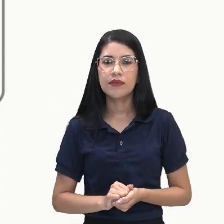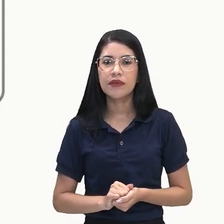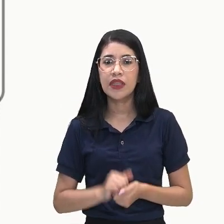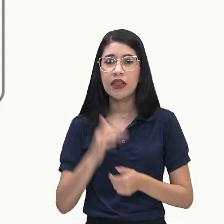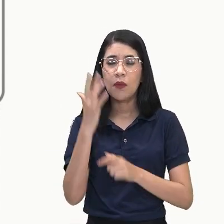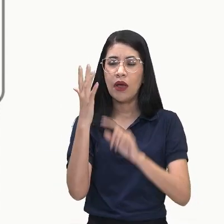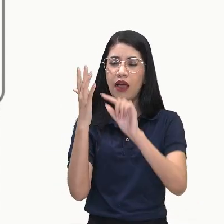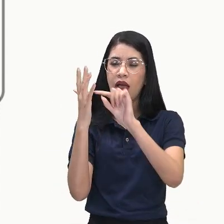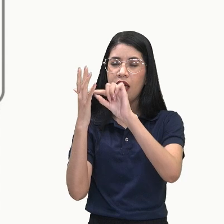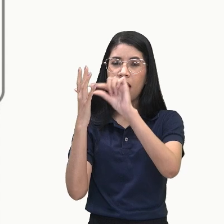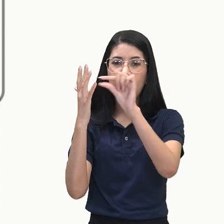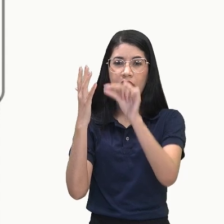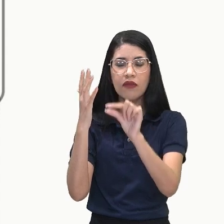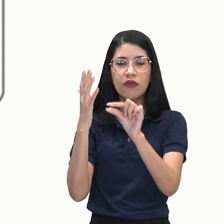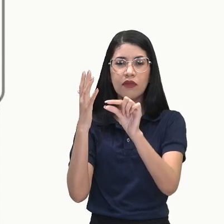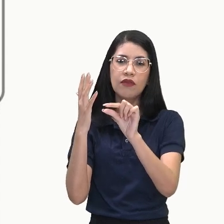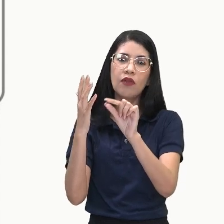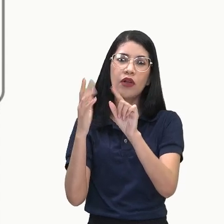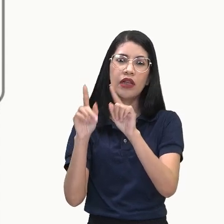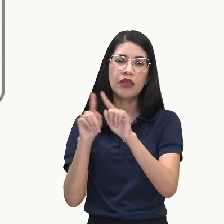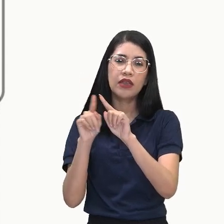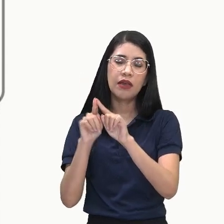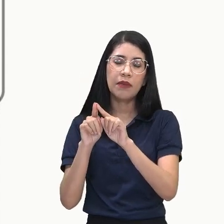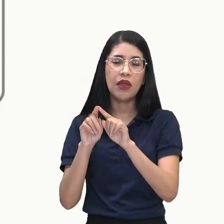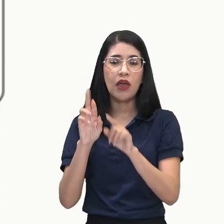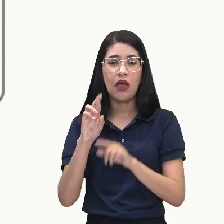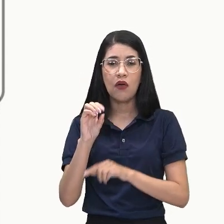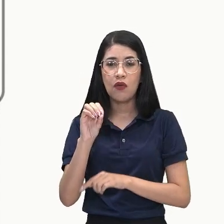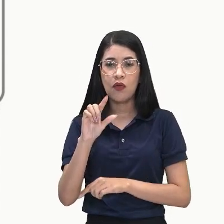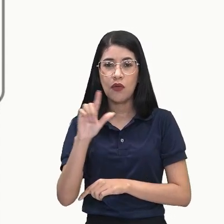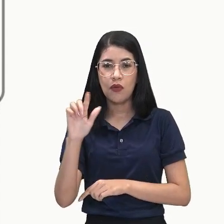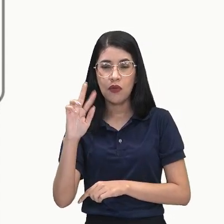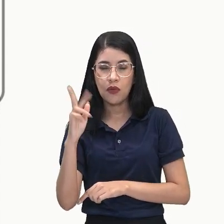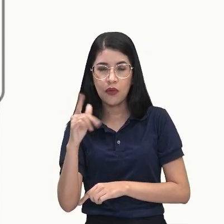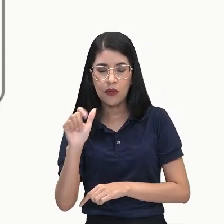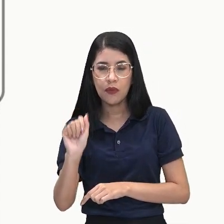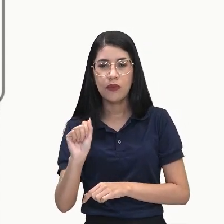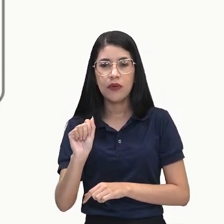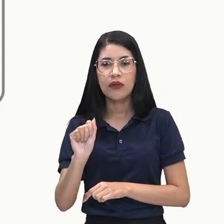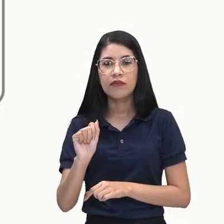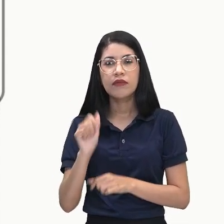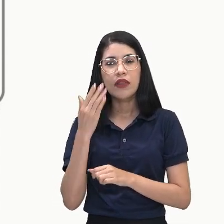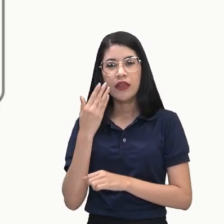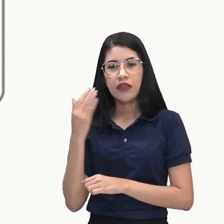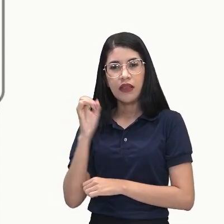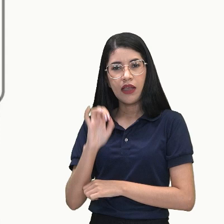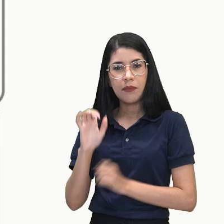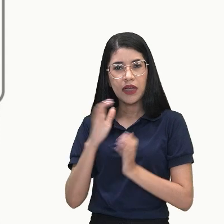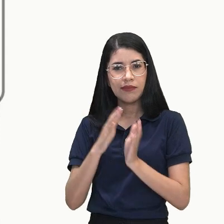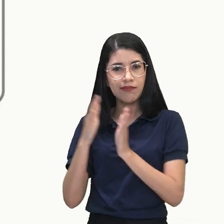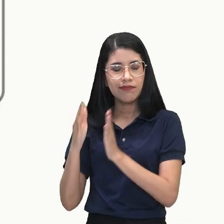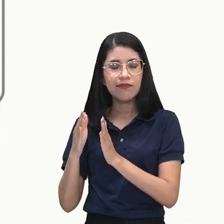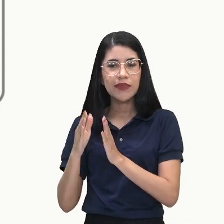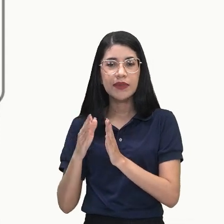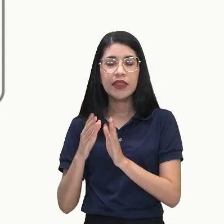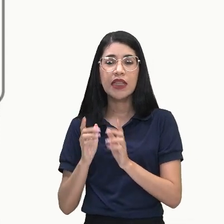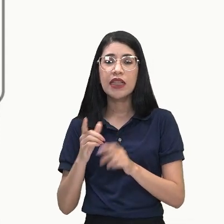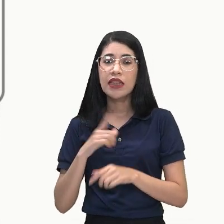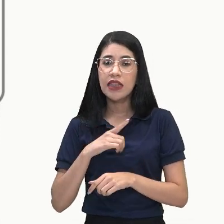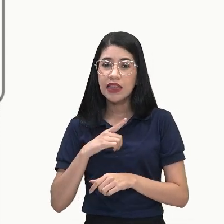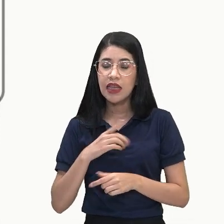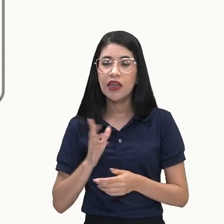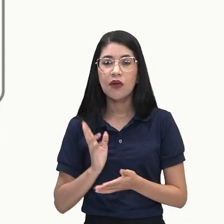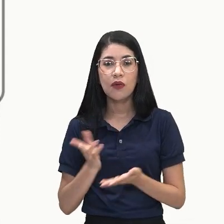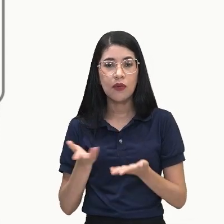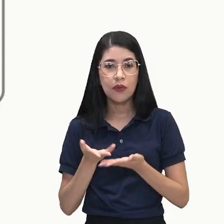de cortiça ou a rolha, né? Assim, nós temos presentes